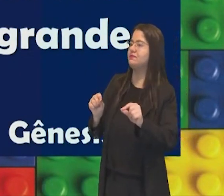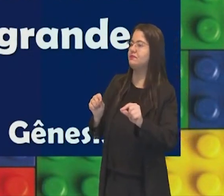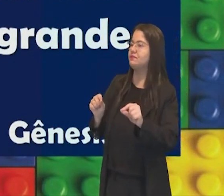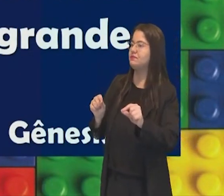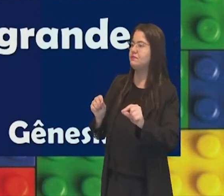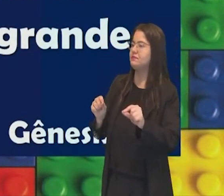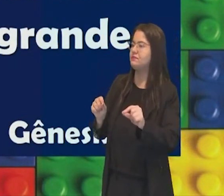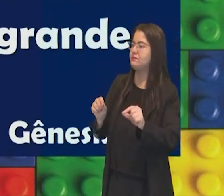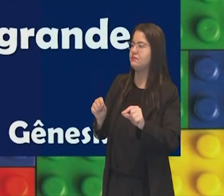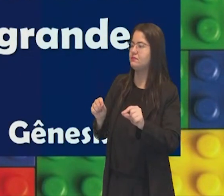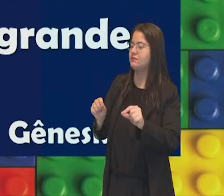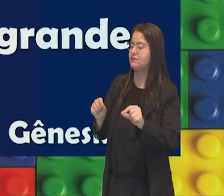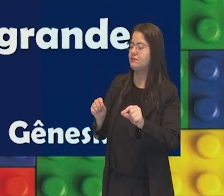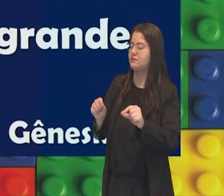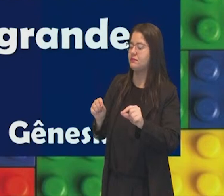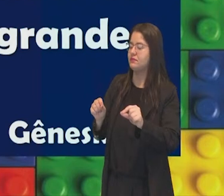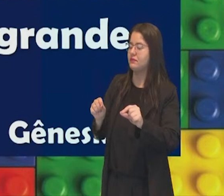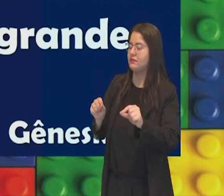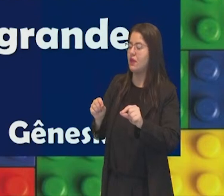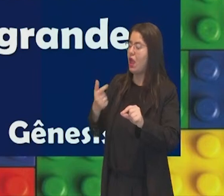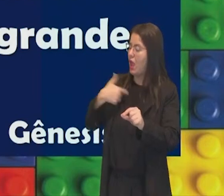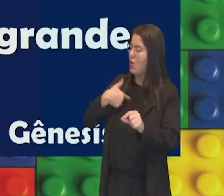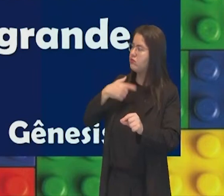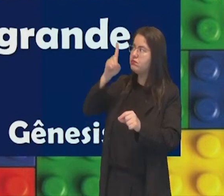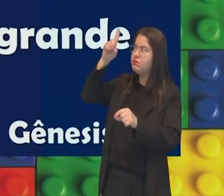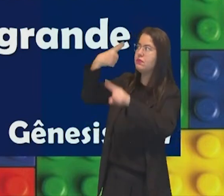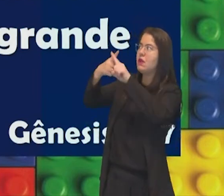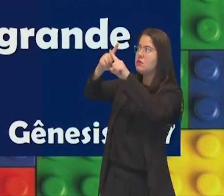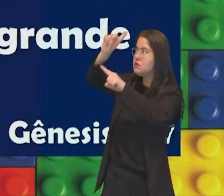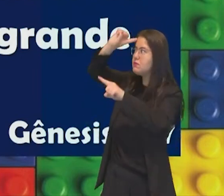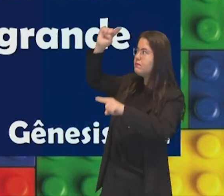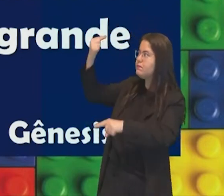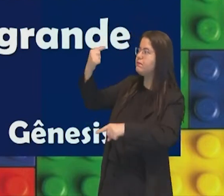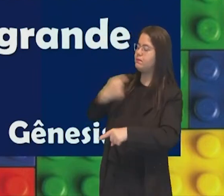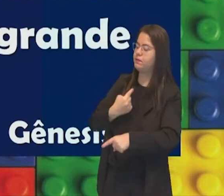um remanescente na terra, e para que a vida de